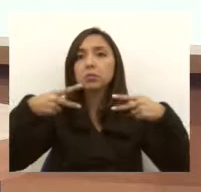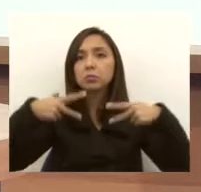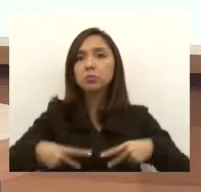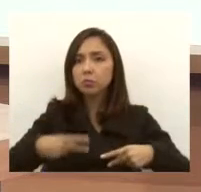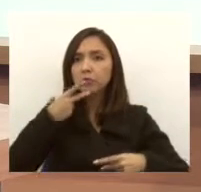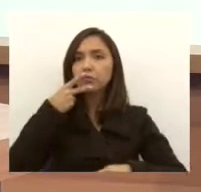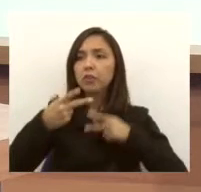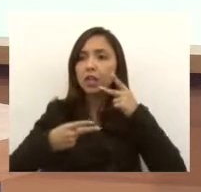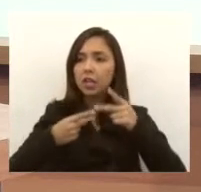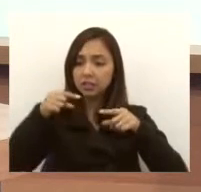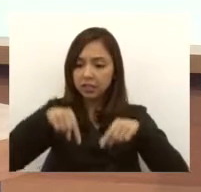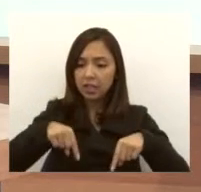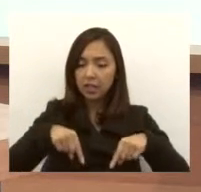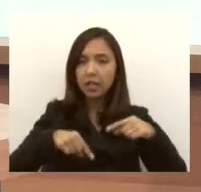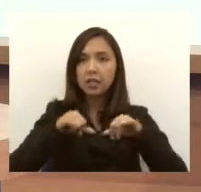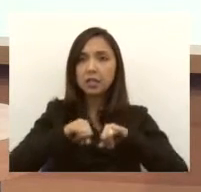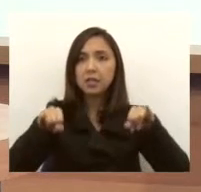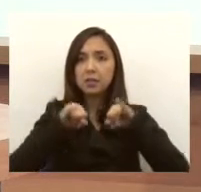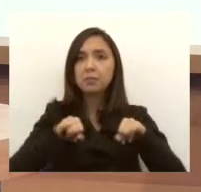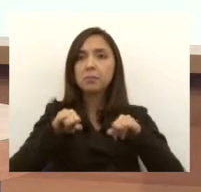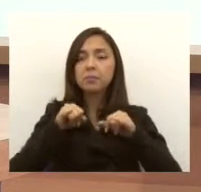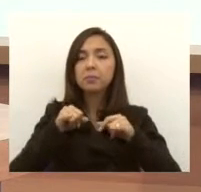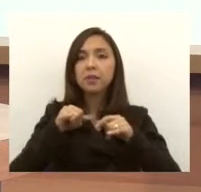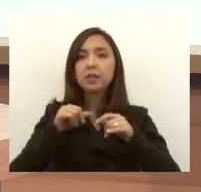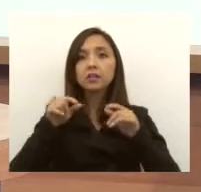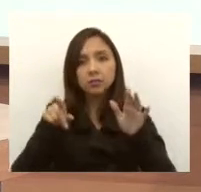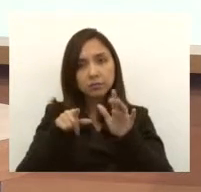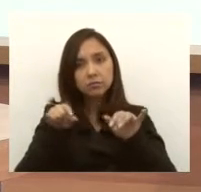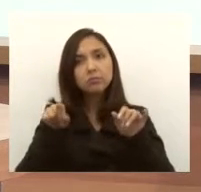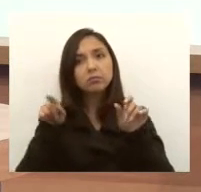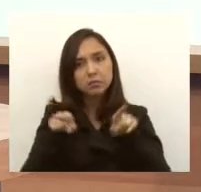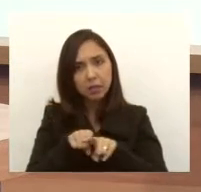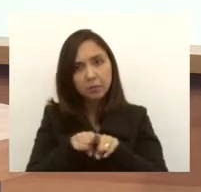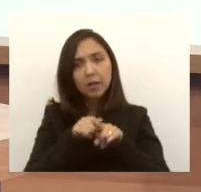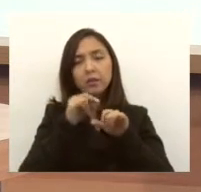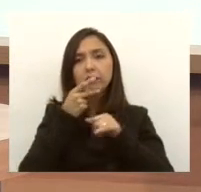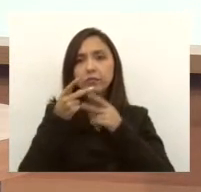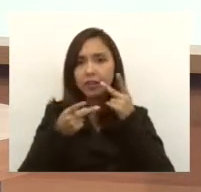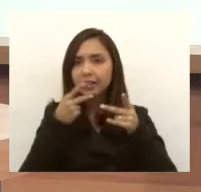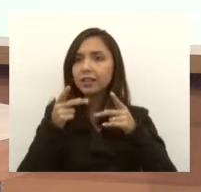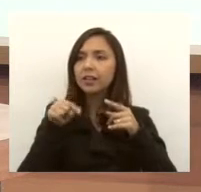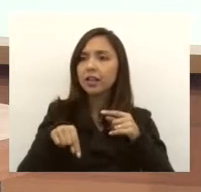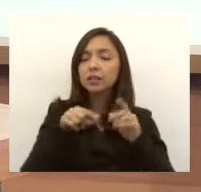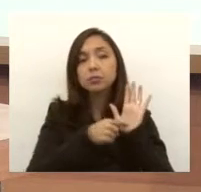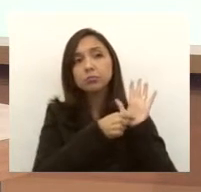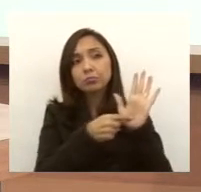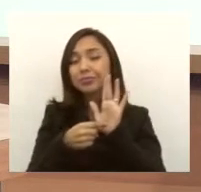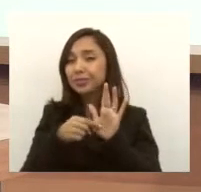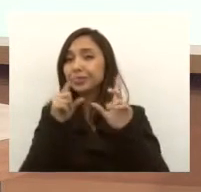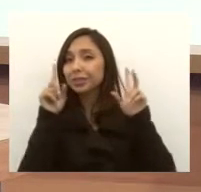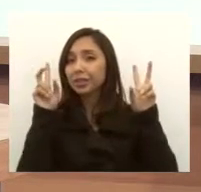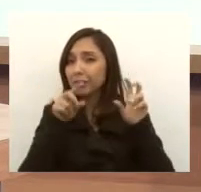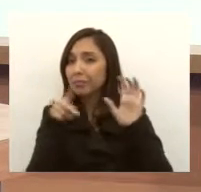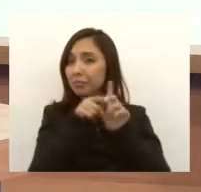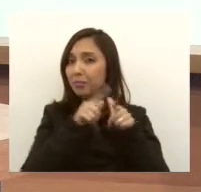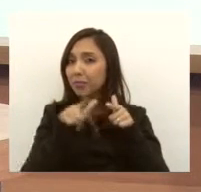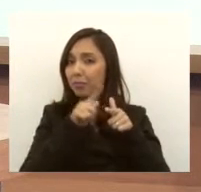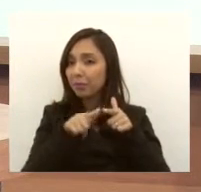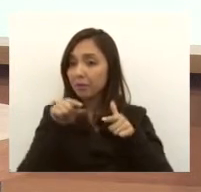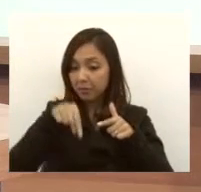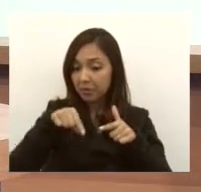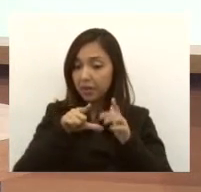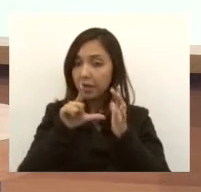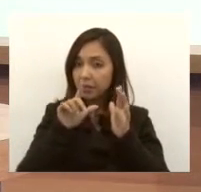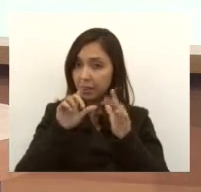local também novamente cobrisse isso, desse voz para aquelas pessoas, mostrar a situação, porque Guarulhos não é uma terra sem